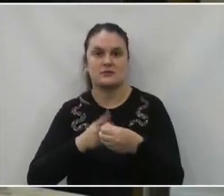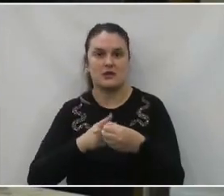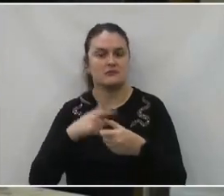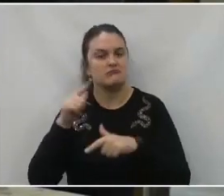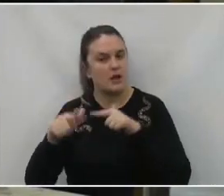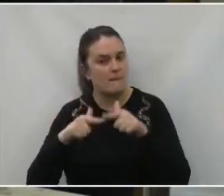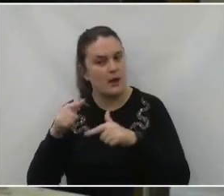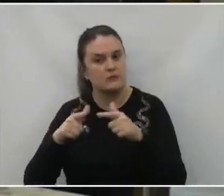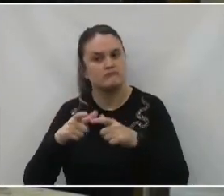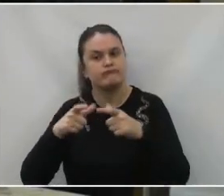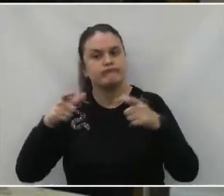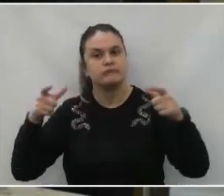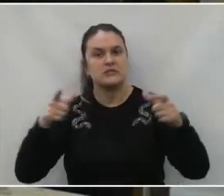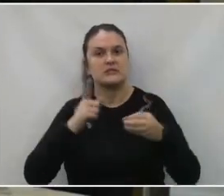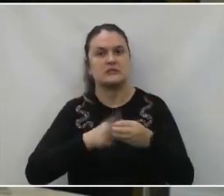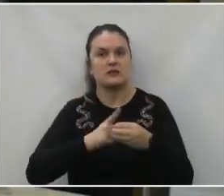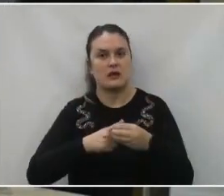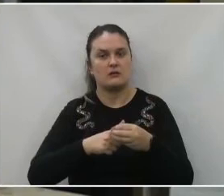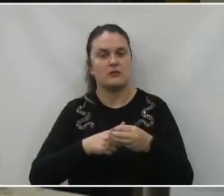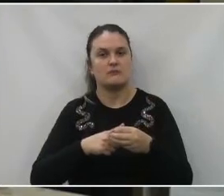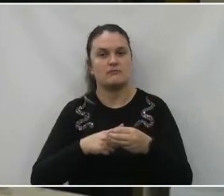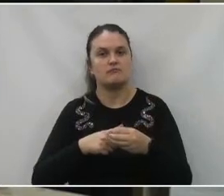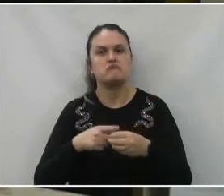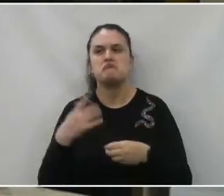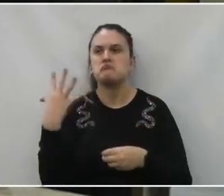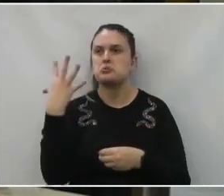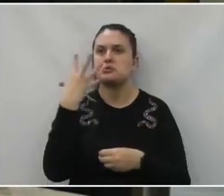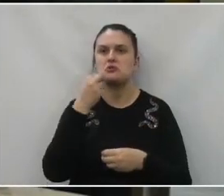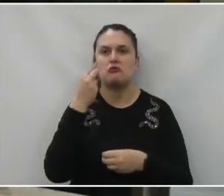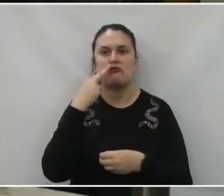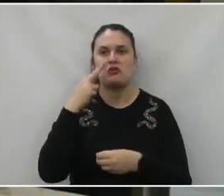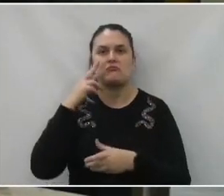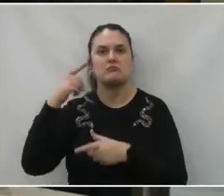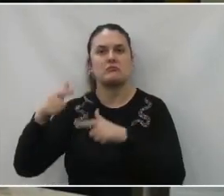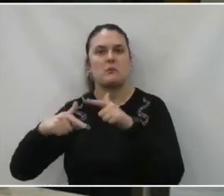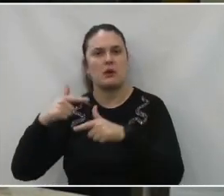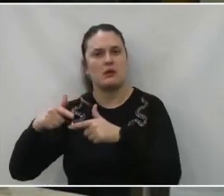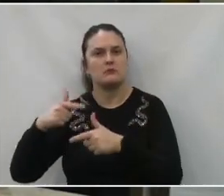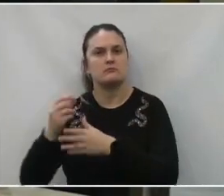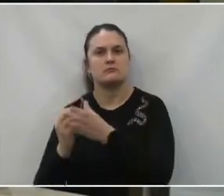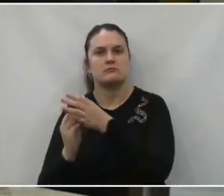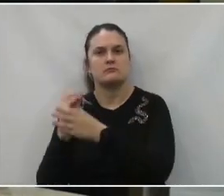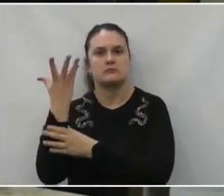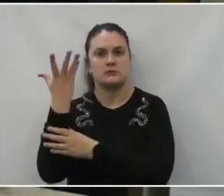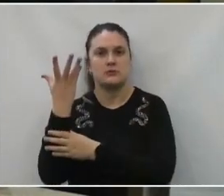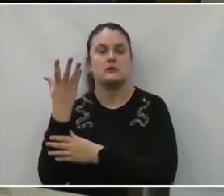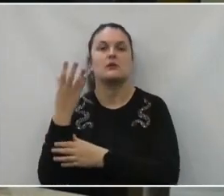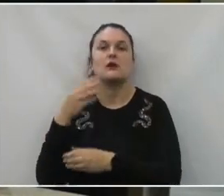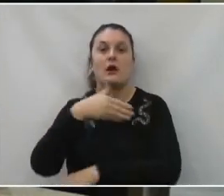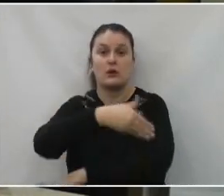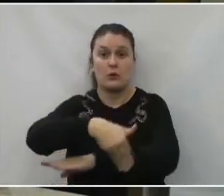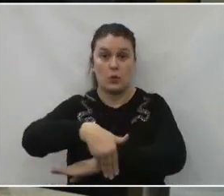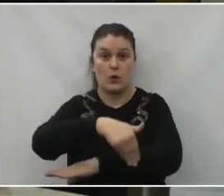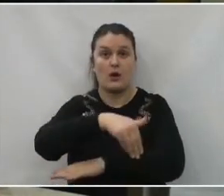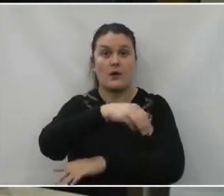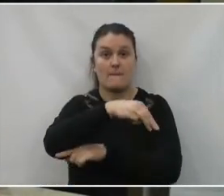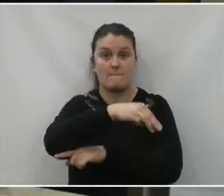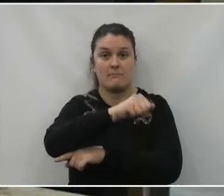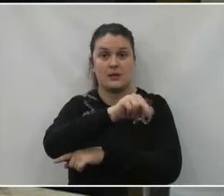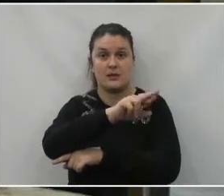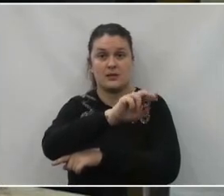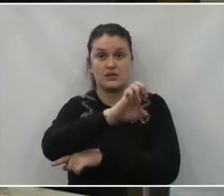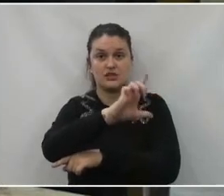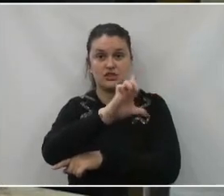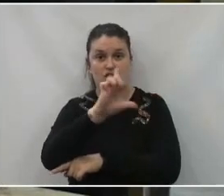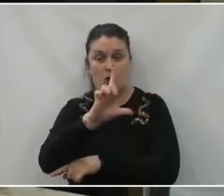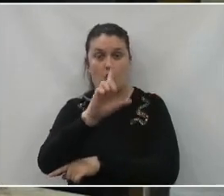forma realmente que vale a pena ver essas obras acontecendo, né? Como na Marechal, que é uma parceria, Prefeitura